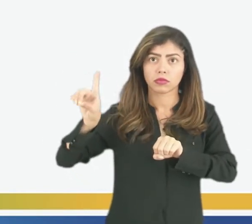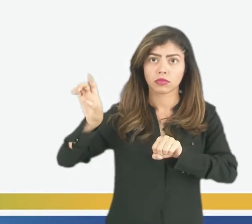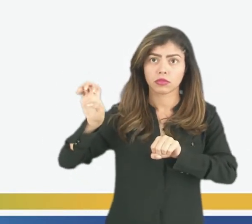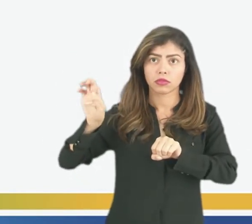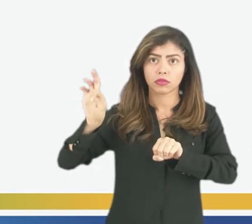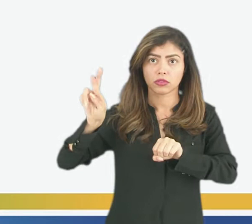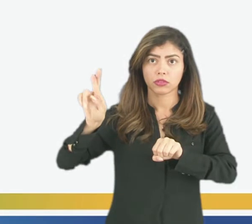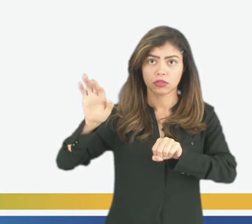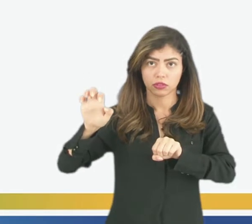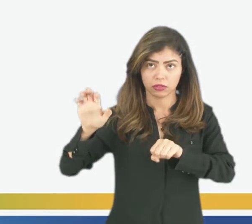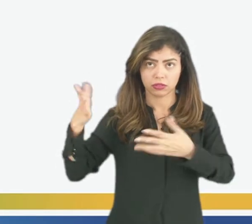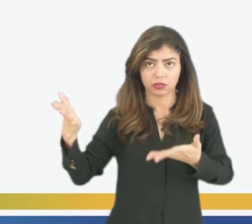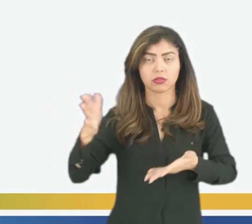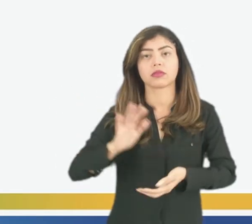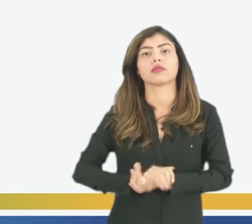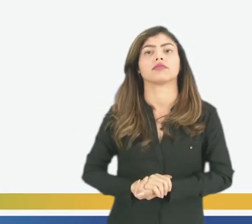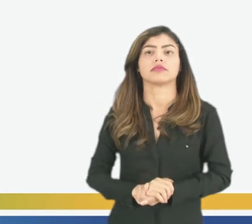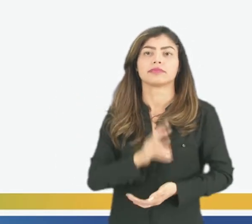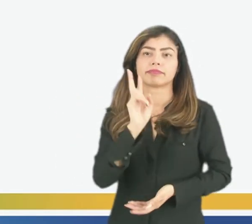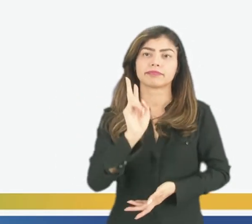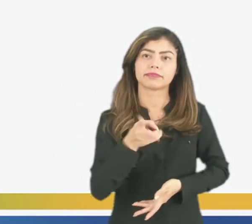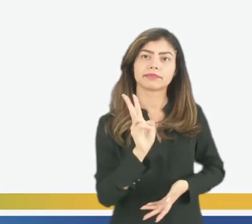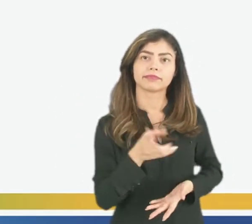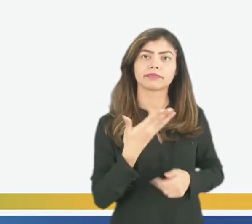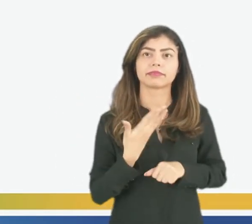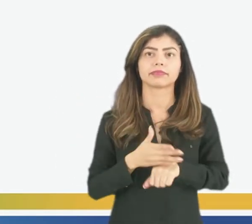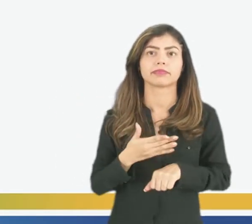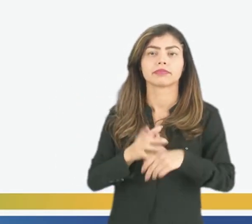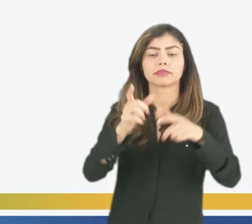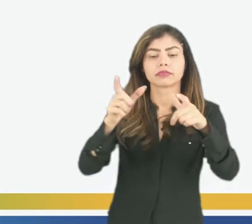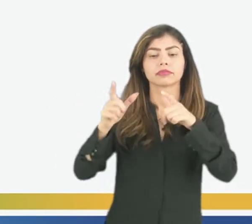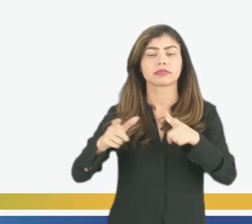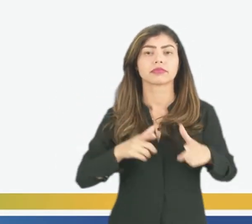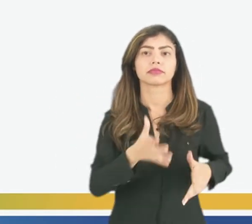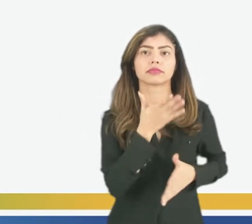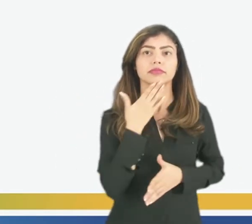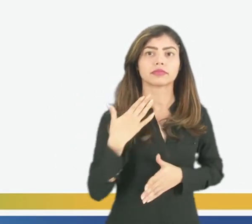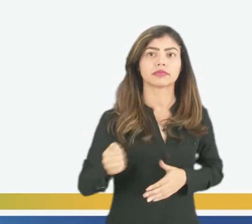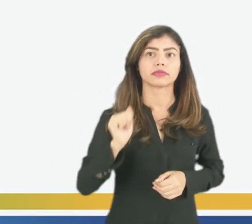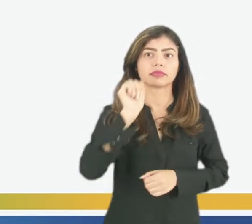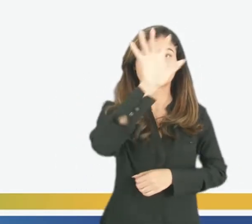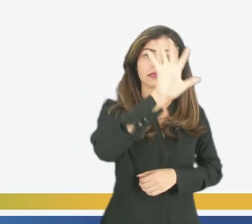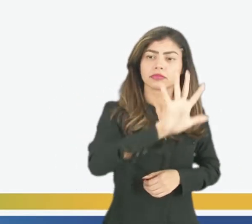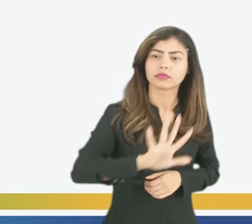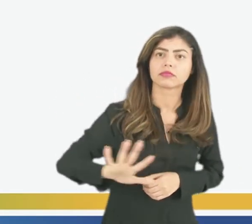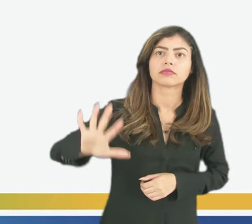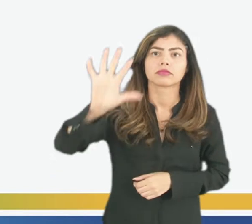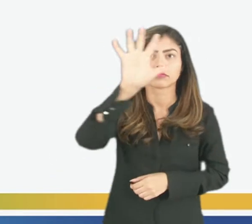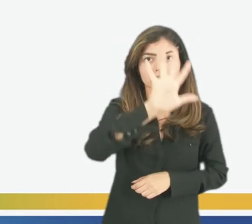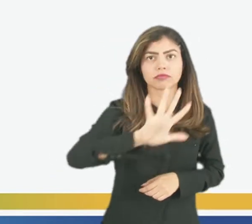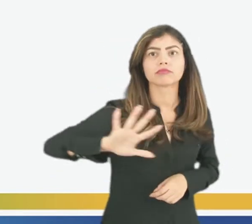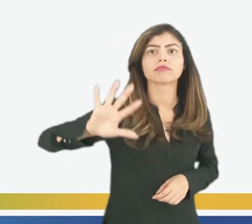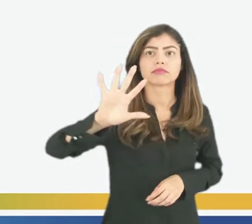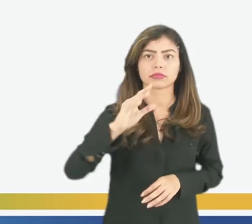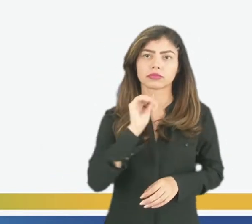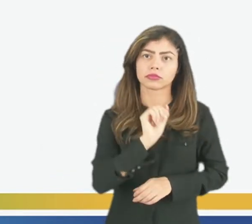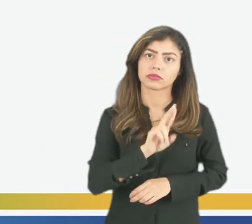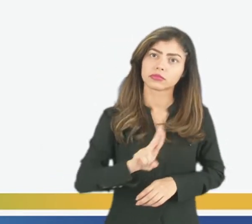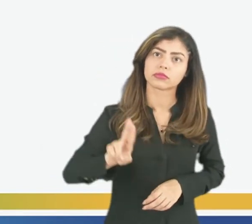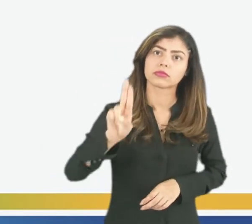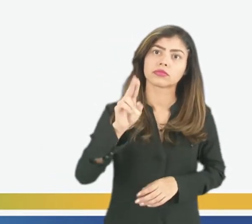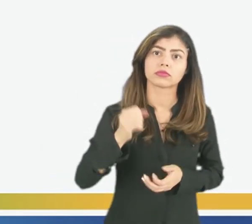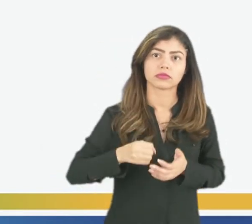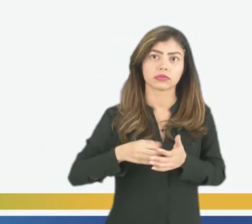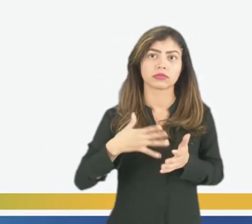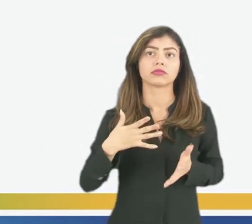sudeste. Isso mesmo, né? E aí, para nós localizarmos nos mapas as cidades, né? Se usa muito a